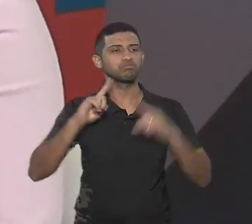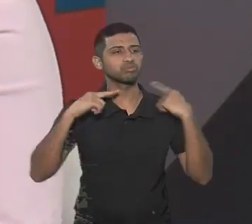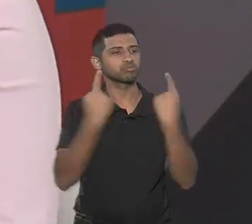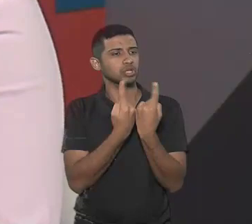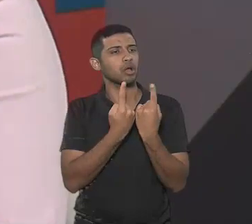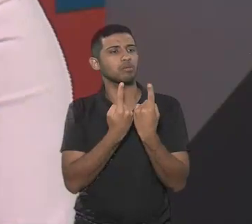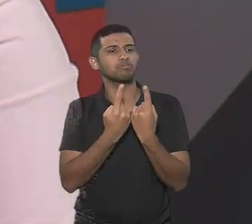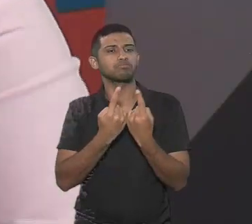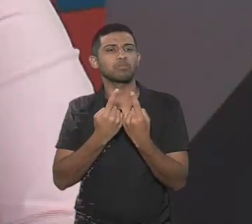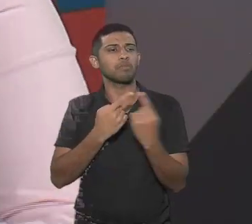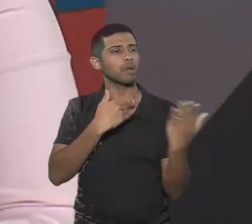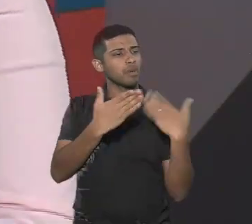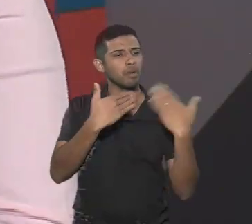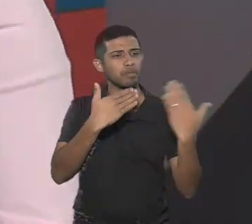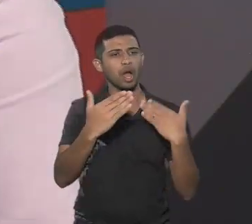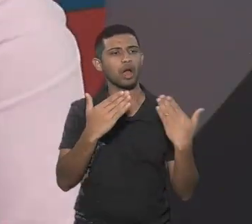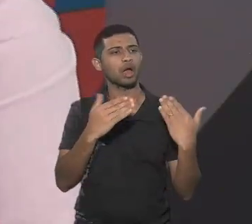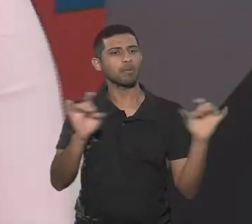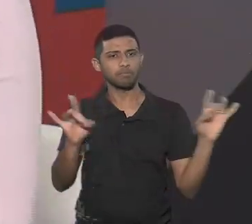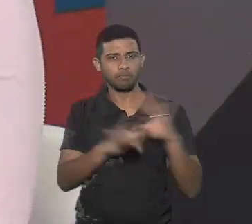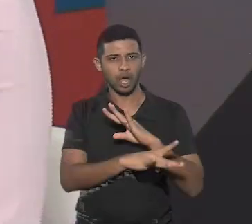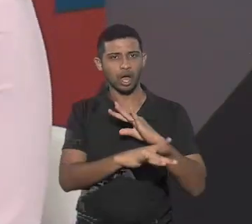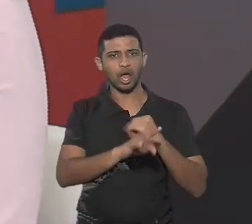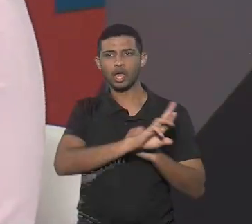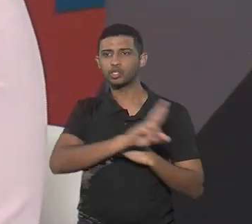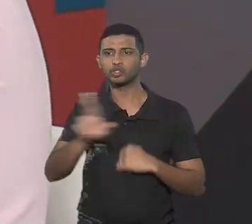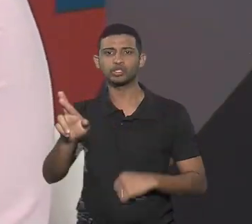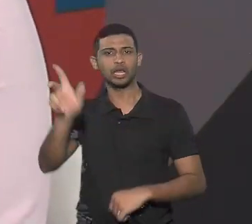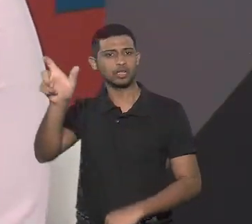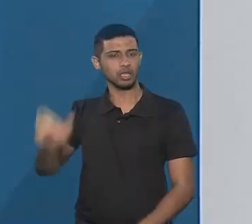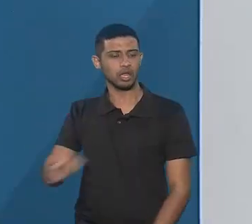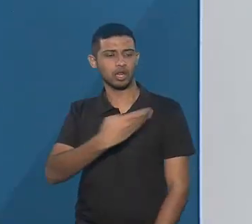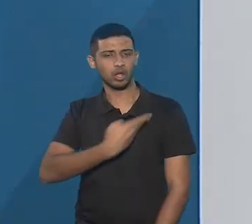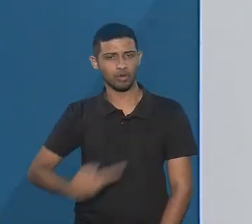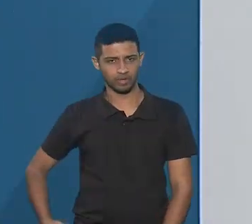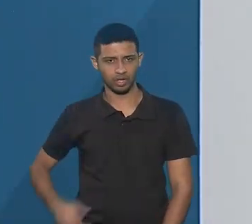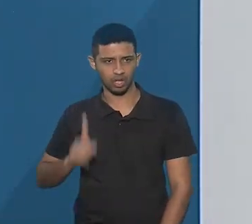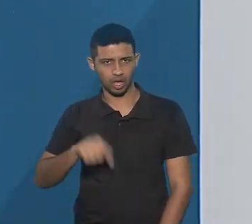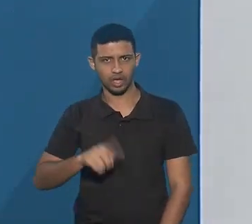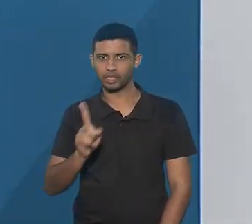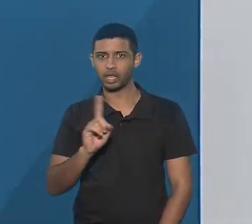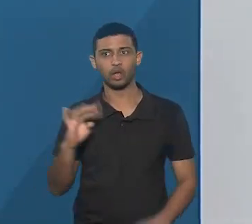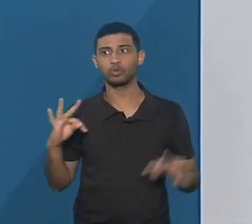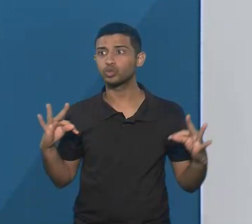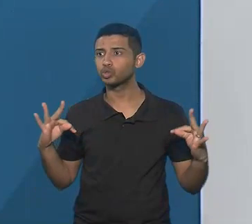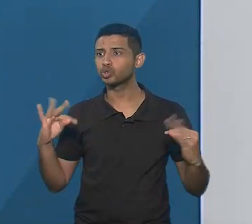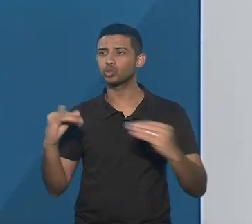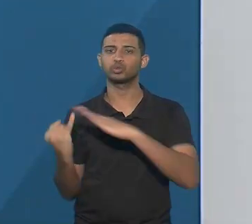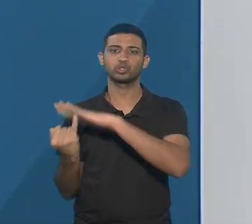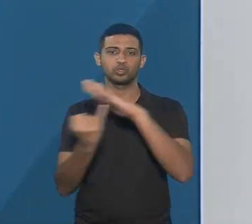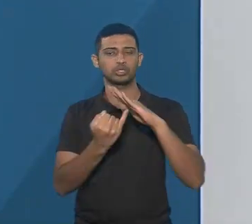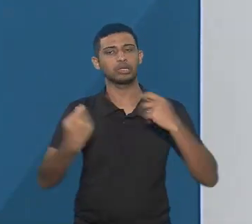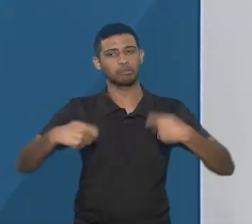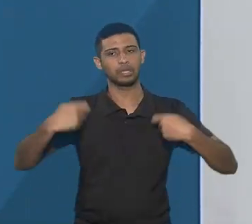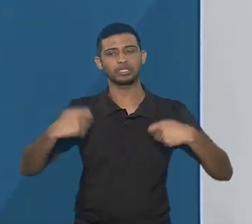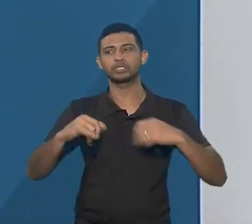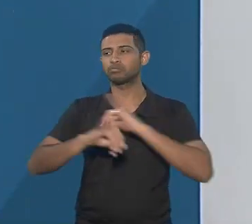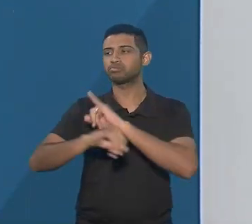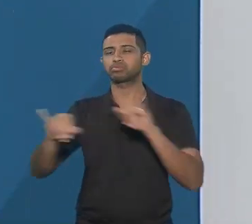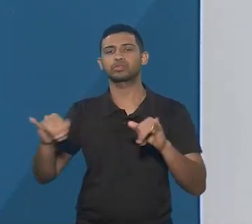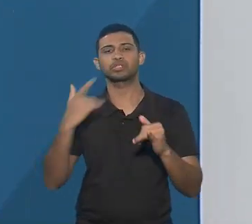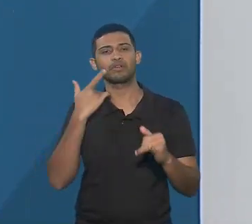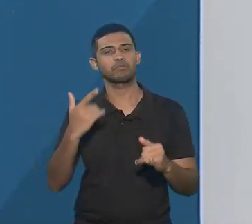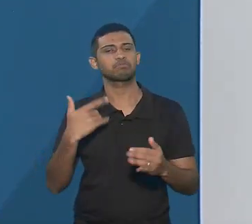discussão, o resultado vai ser levado para o governador? O resultado será levado para todas as instâncias que precisam ser